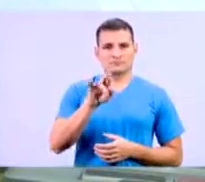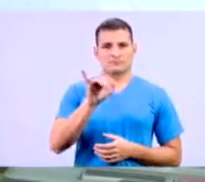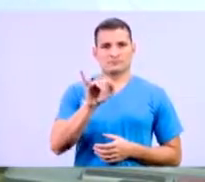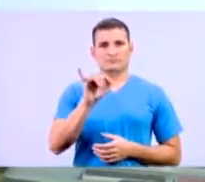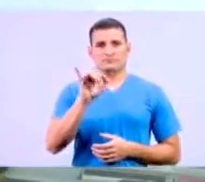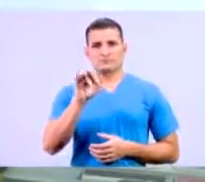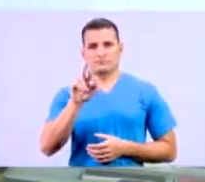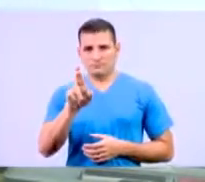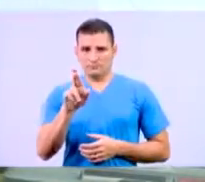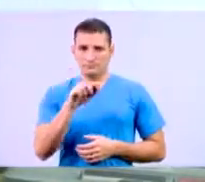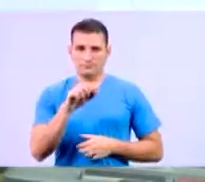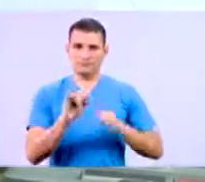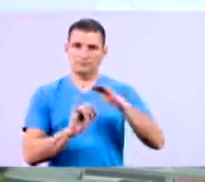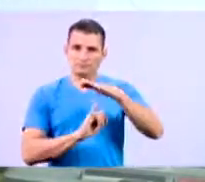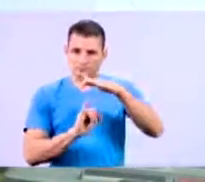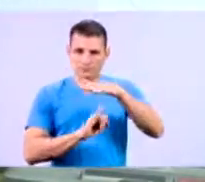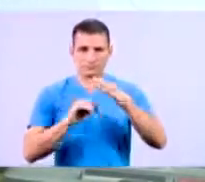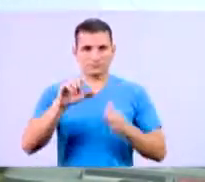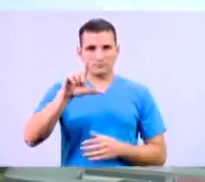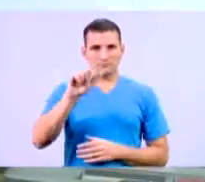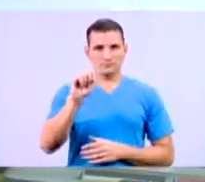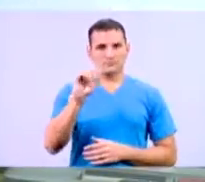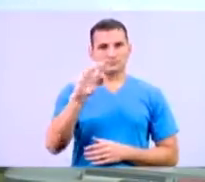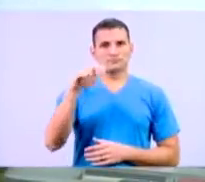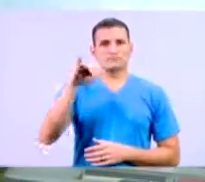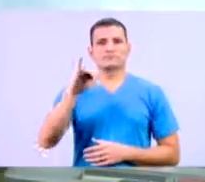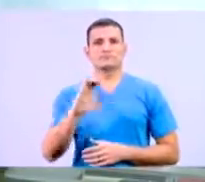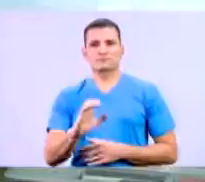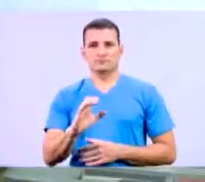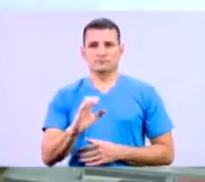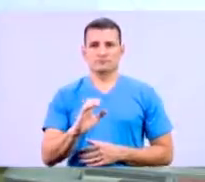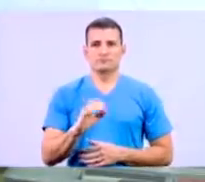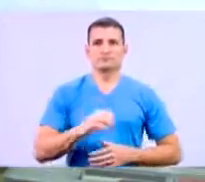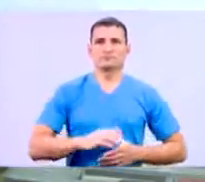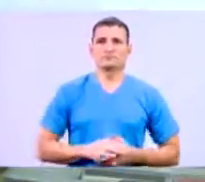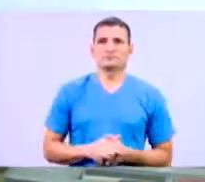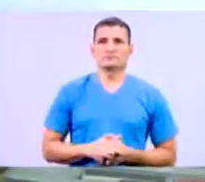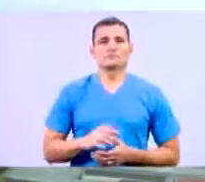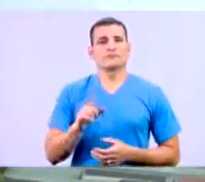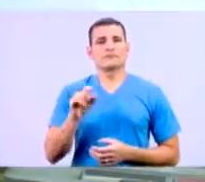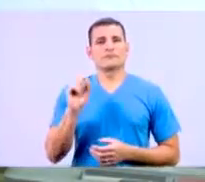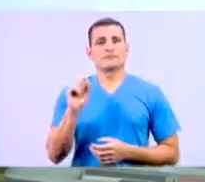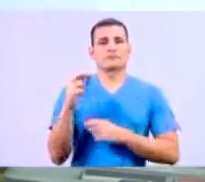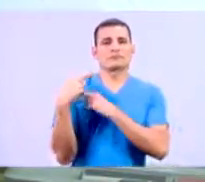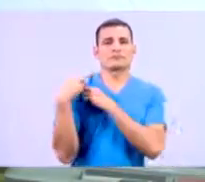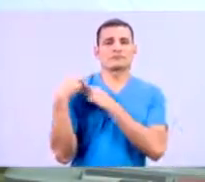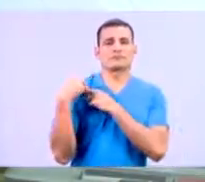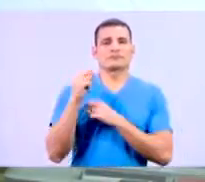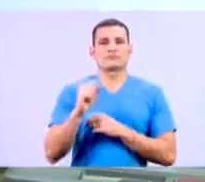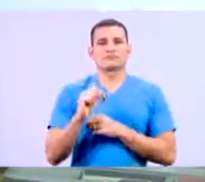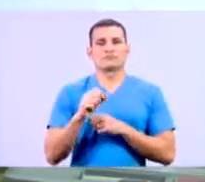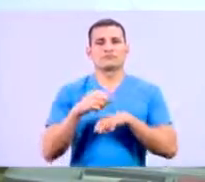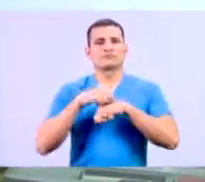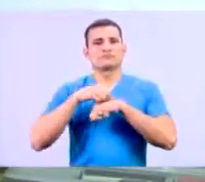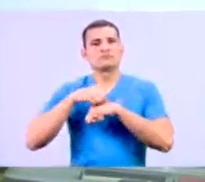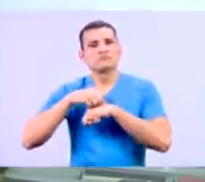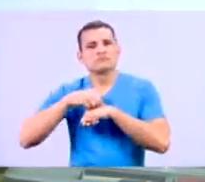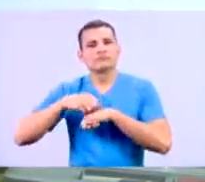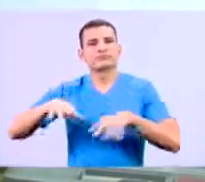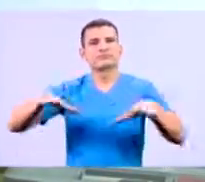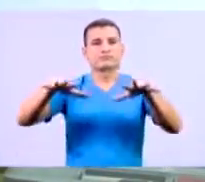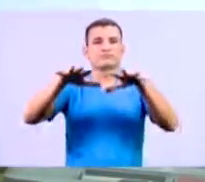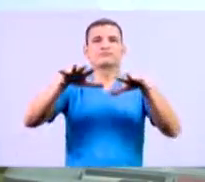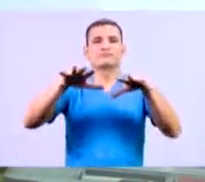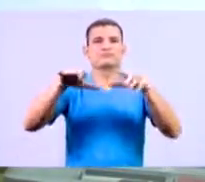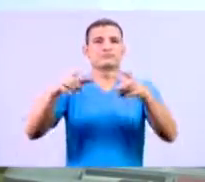essa entidade, a LACNIC, ela é a que trabalha, que é responsável pela distribuição dos endereçamentos na